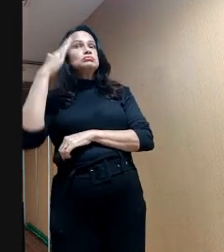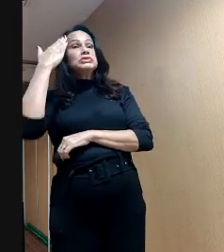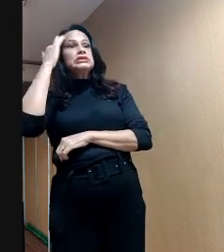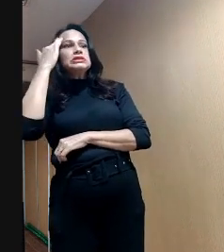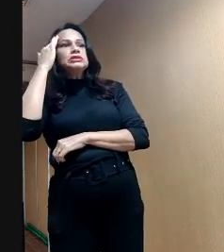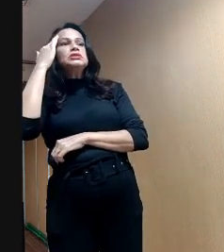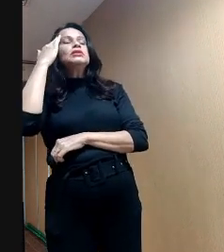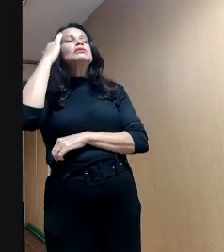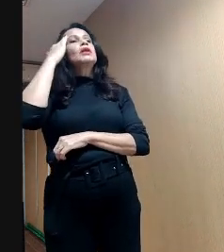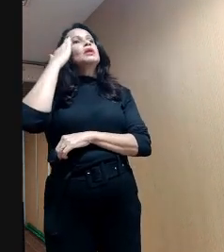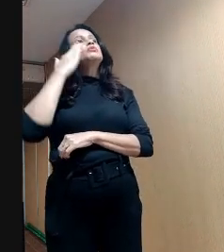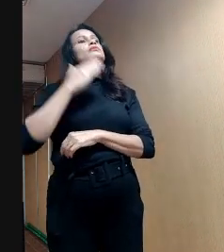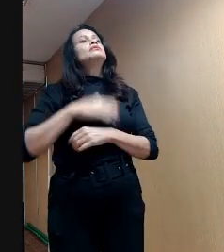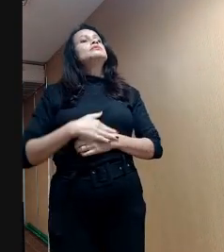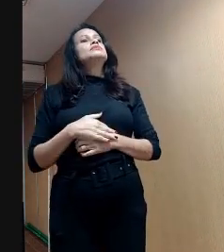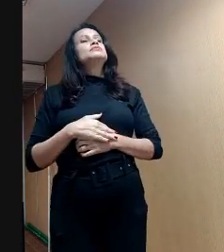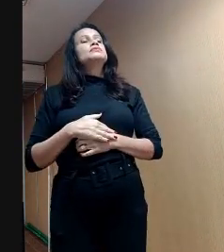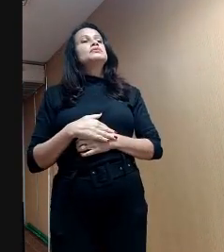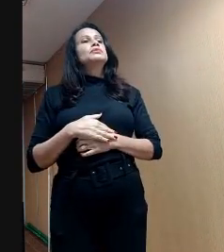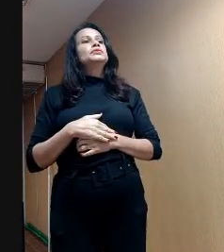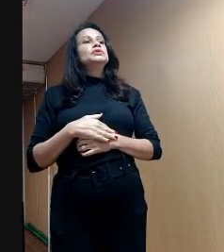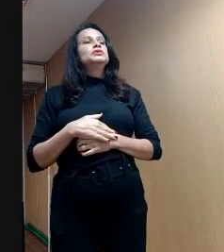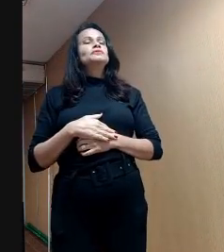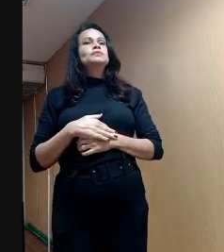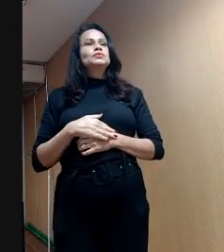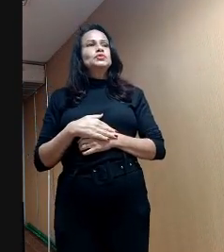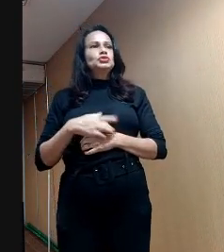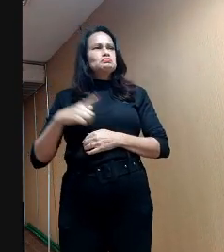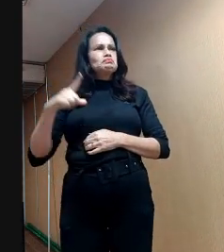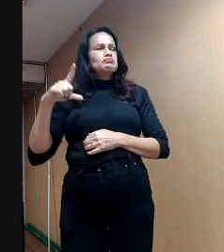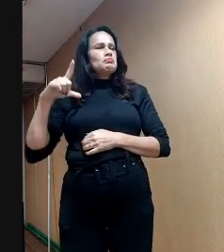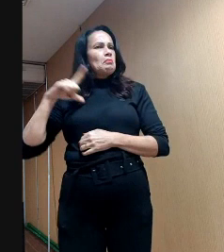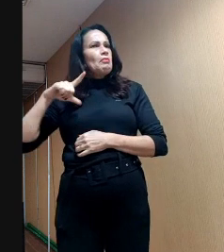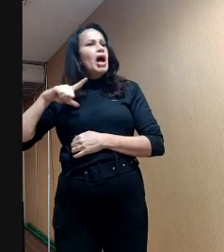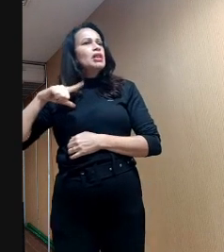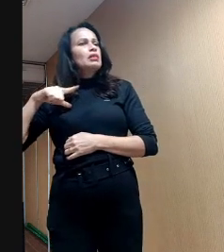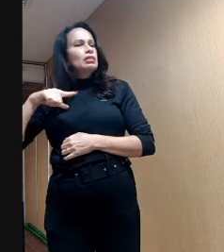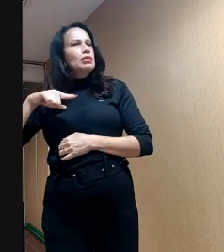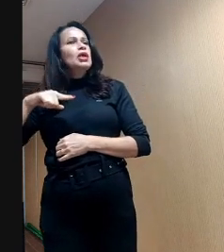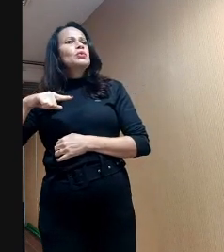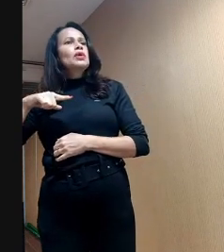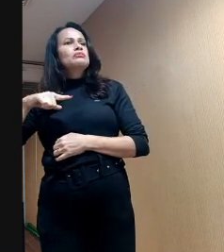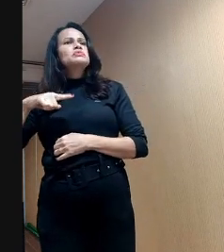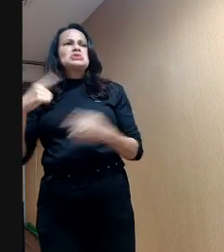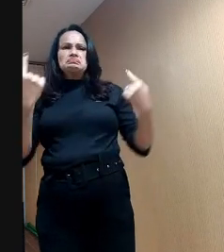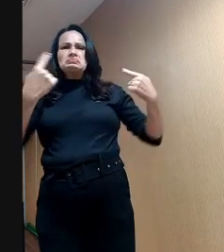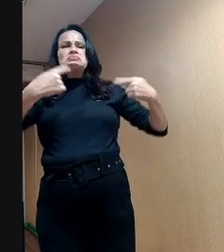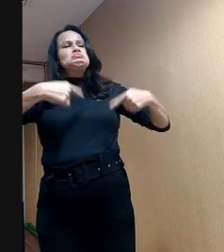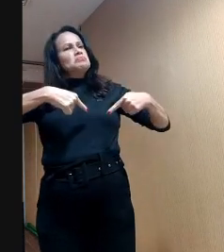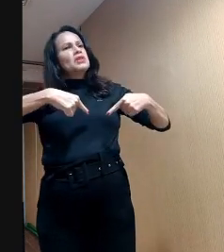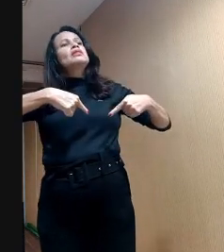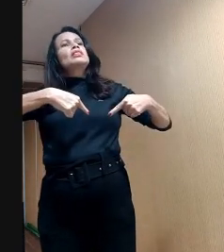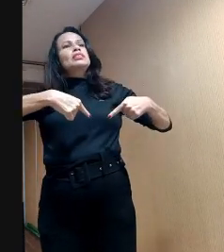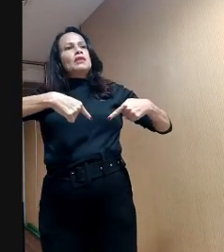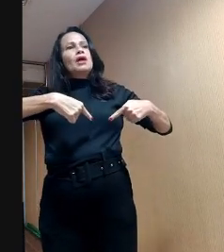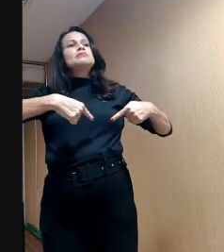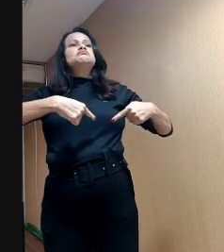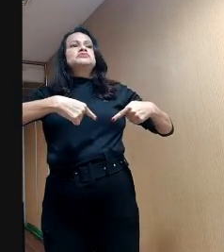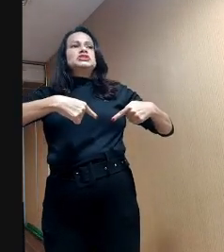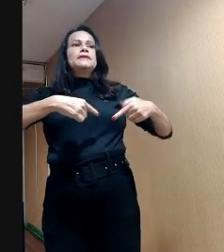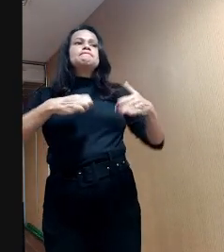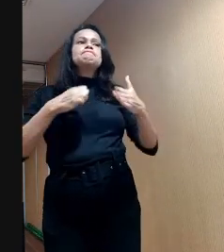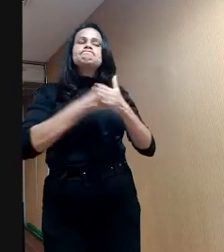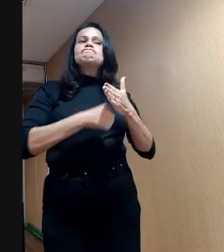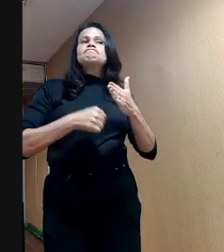maneira pessoal, particular, que temos muitos desafios nessa conjuntura, na temática em